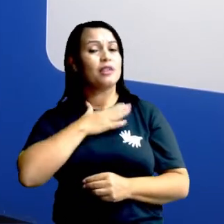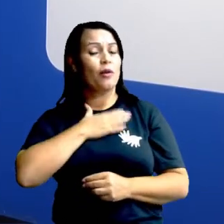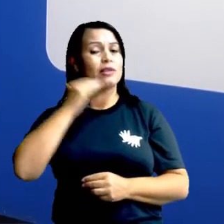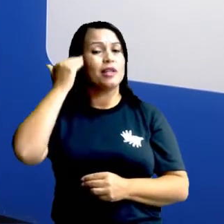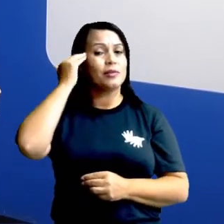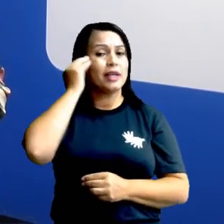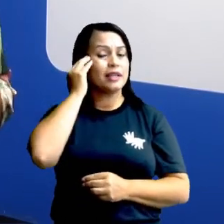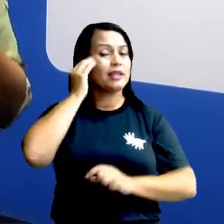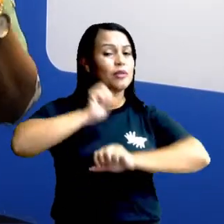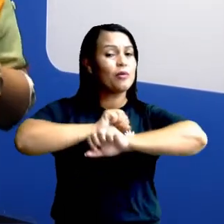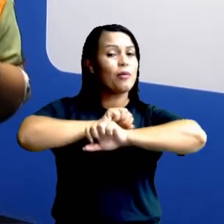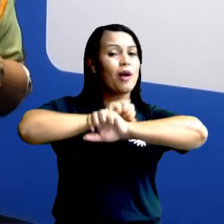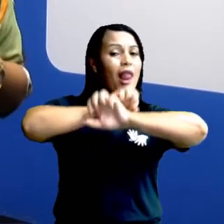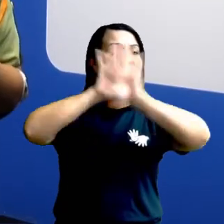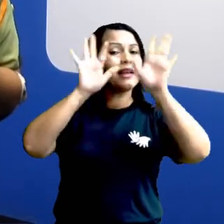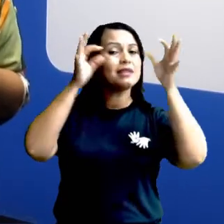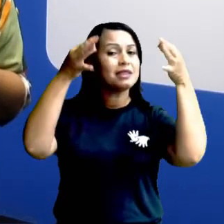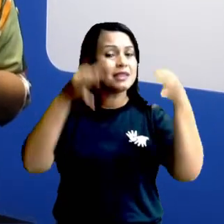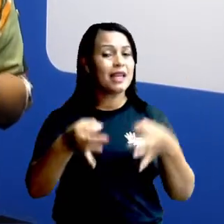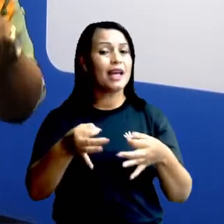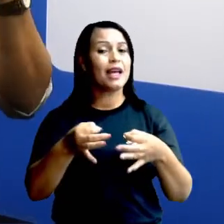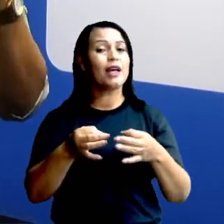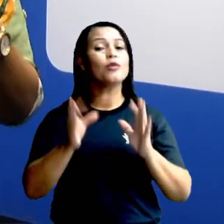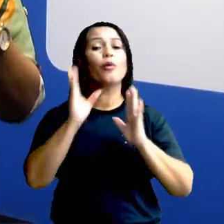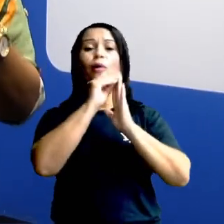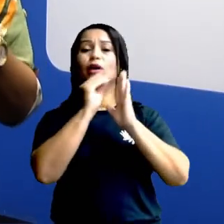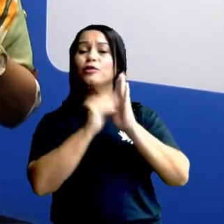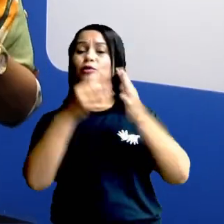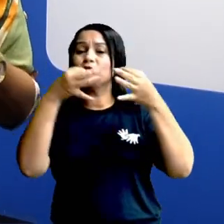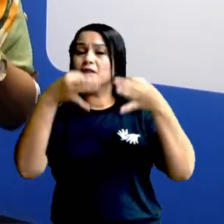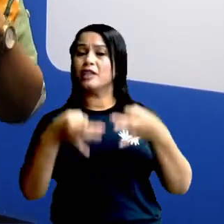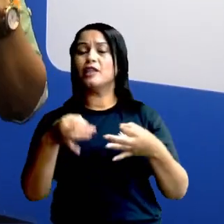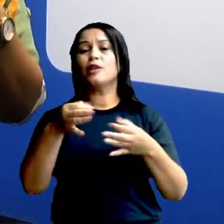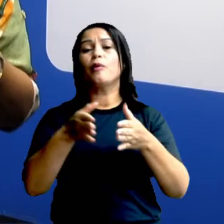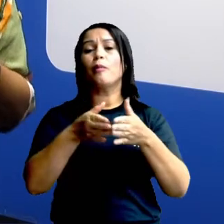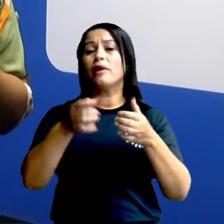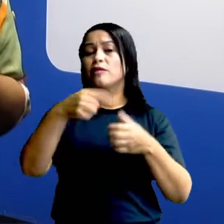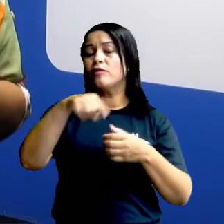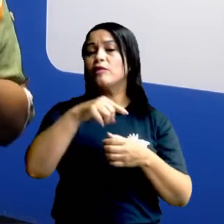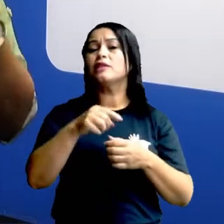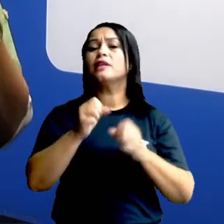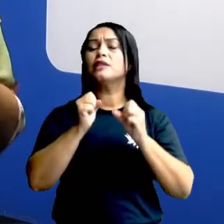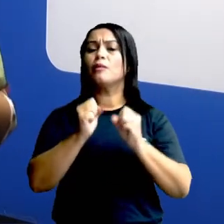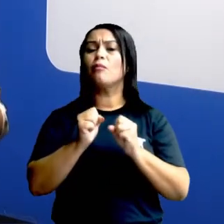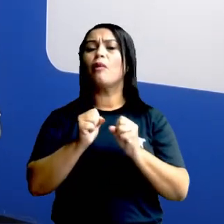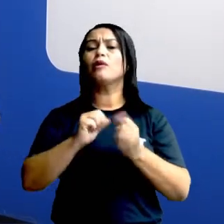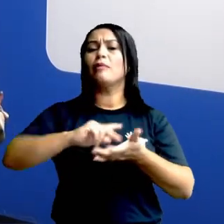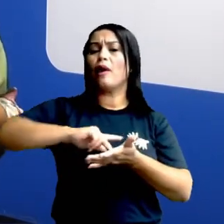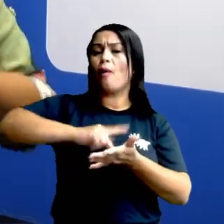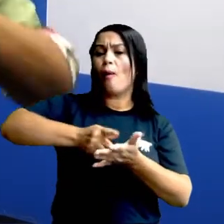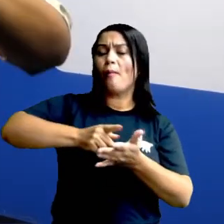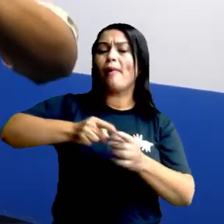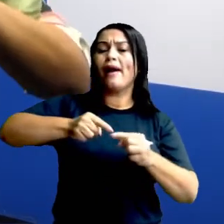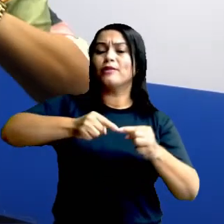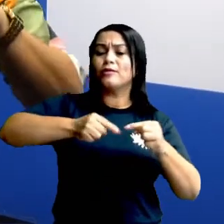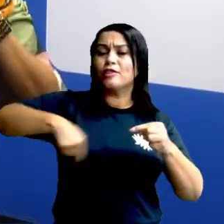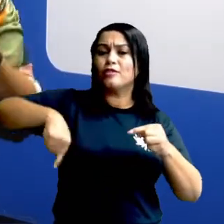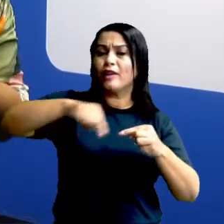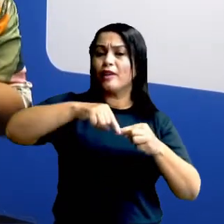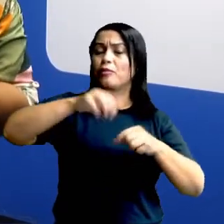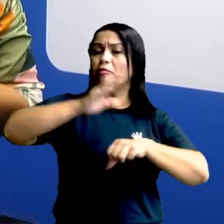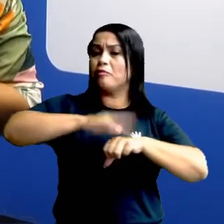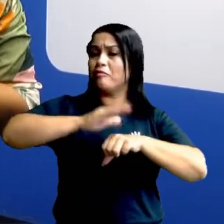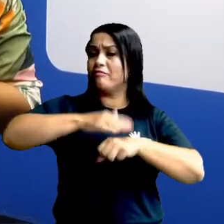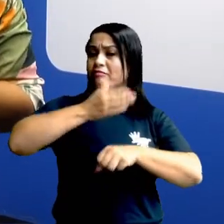tenham entendido tá certo o assunto direitinho então peço a vocês que pega o compasso pega o transferidor e